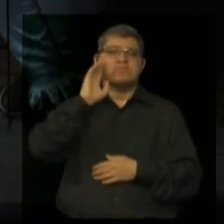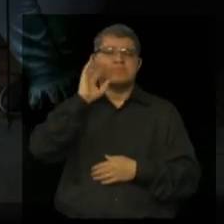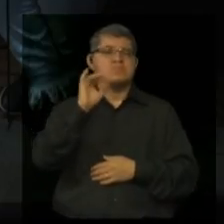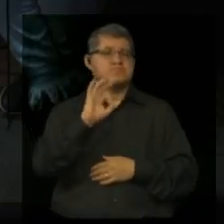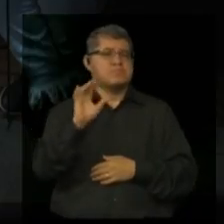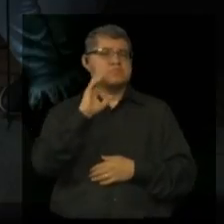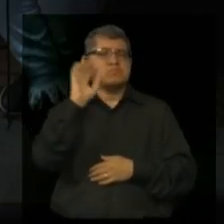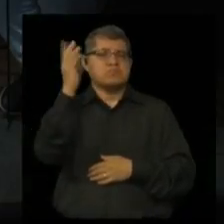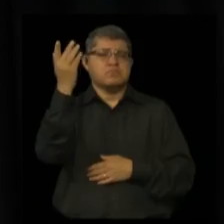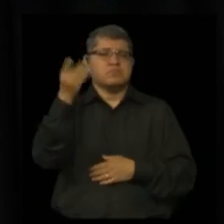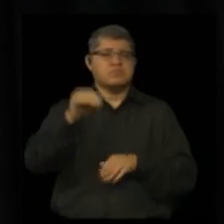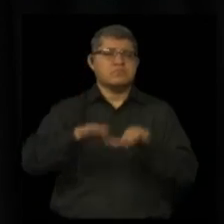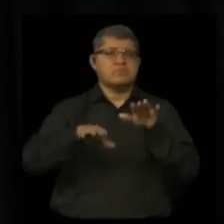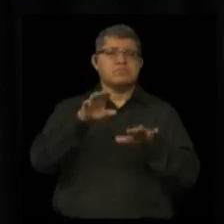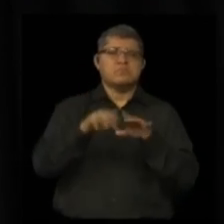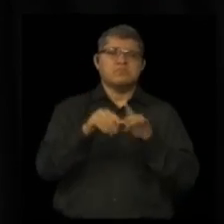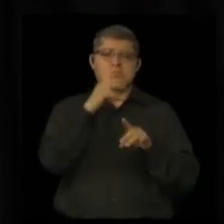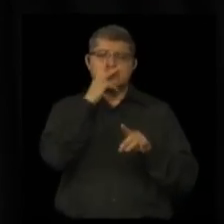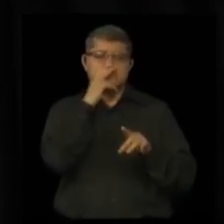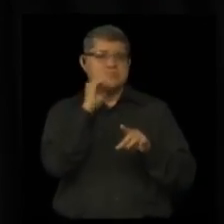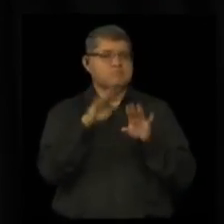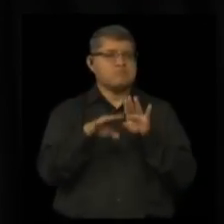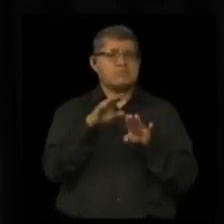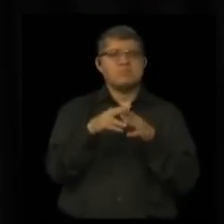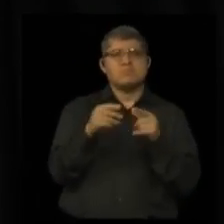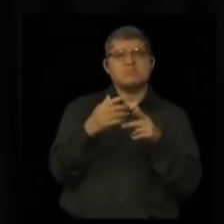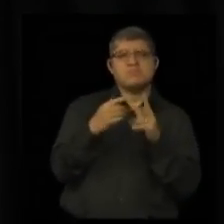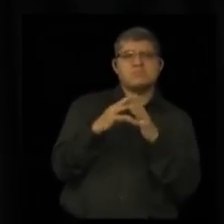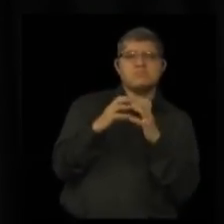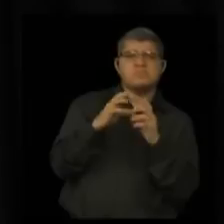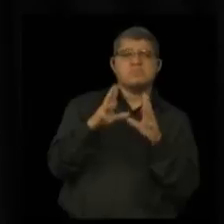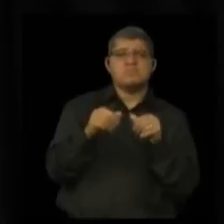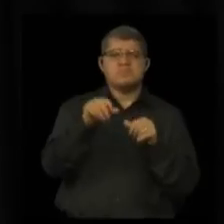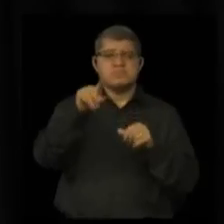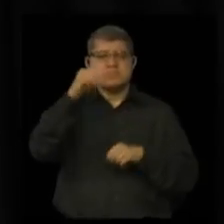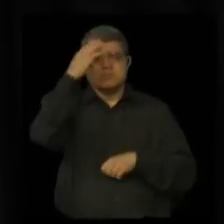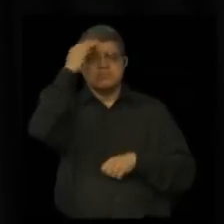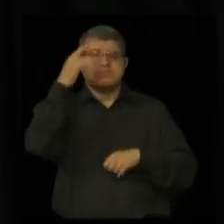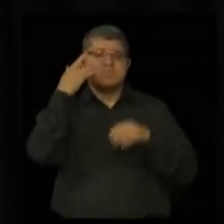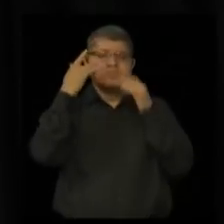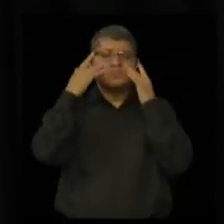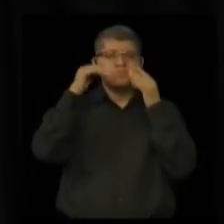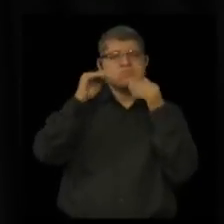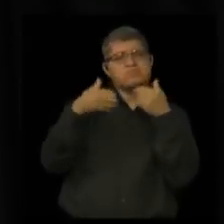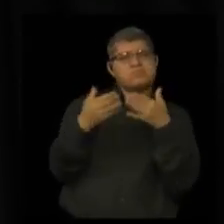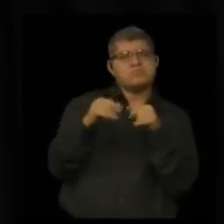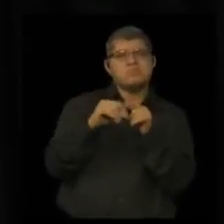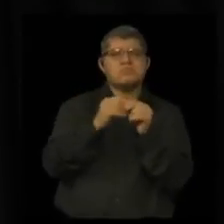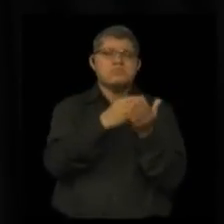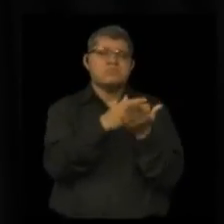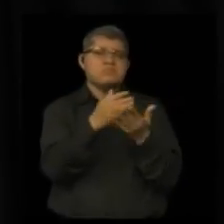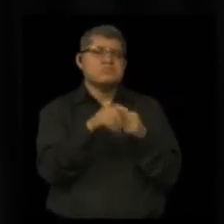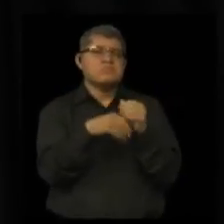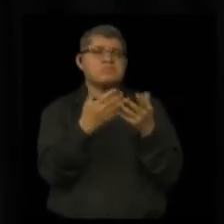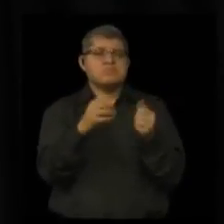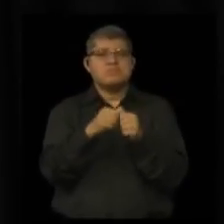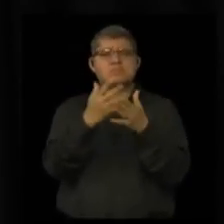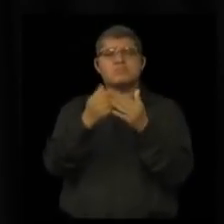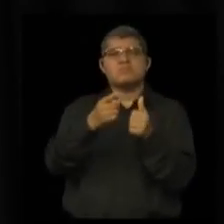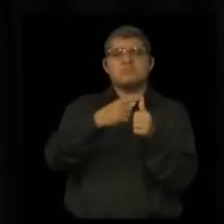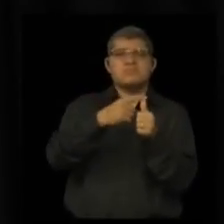que acontece que, às vezes, que eu acho que gera uma grande confusão, é que todo artista, mesmo aqueles que estão começando, quer